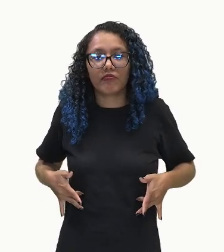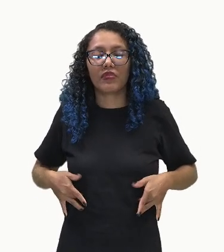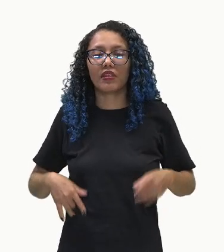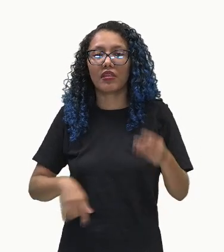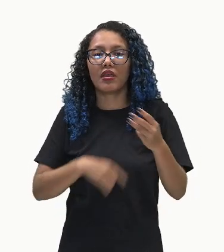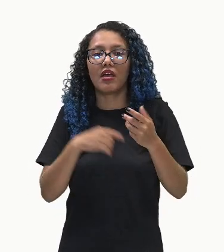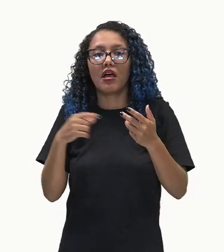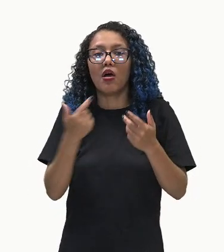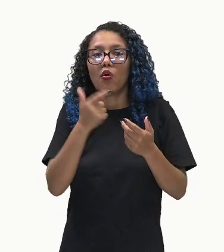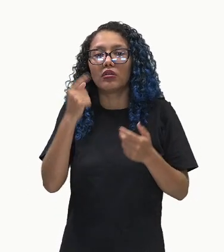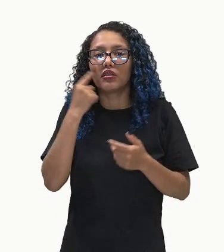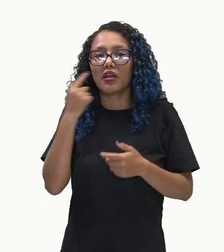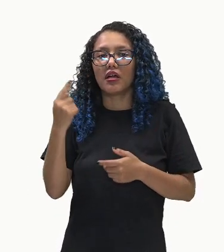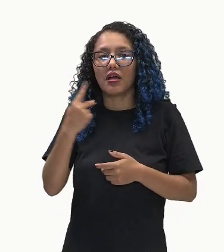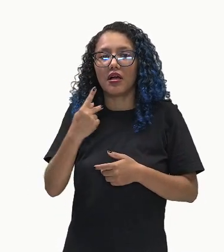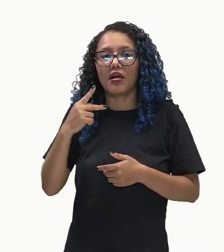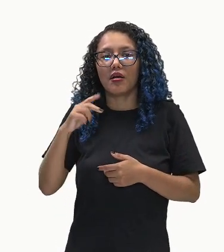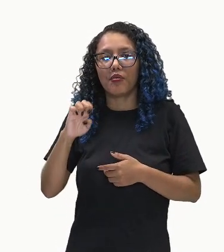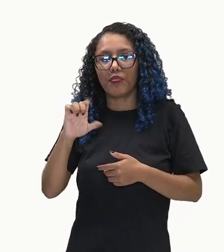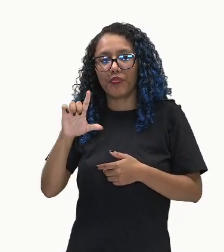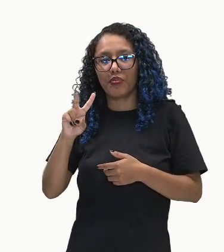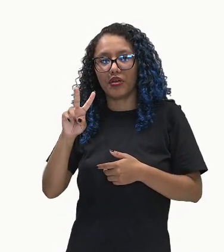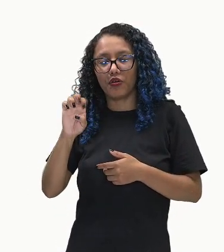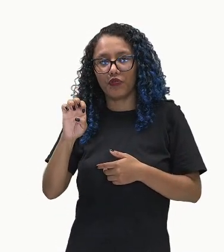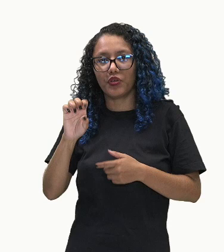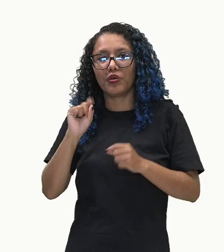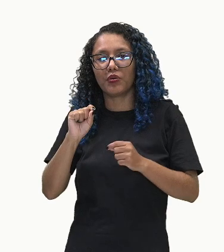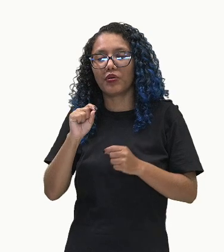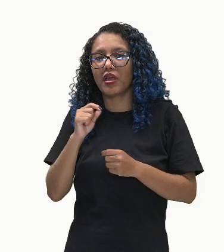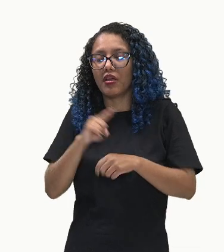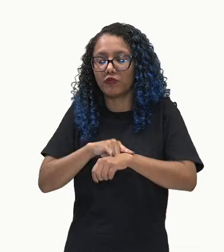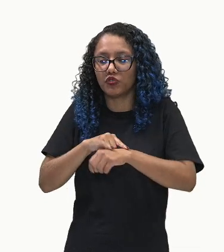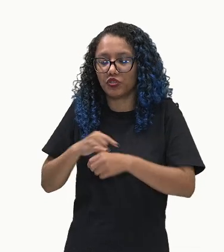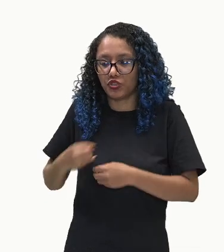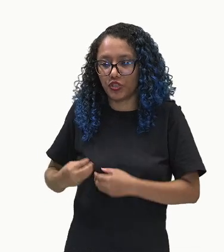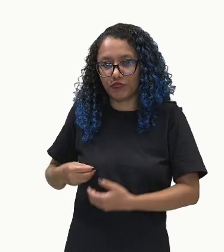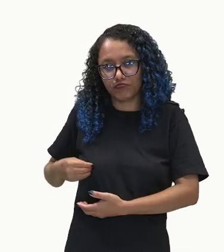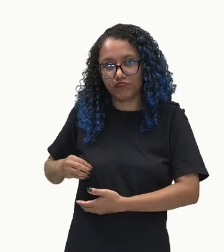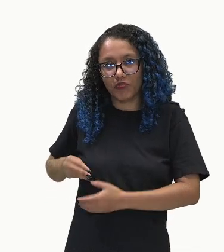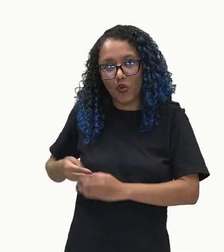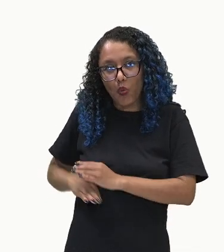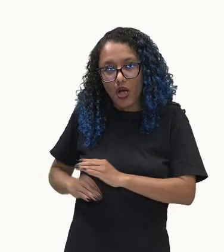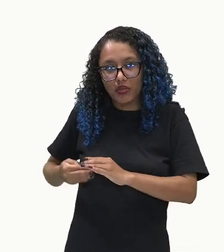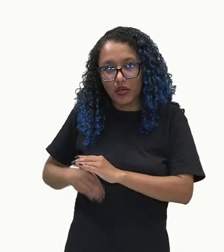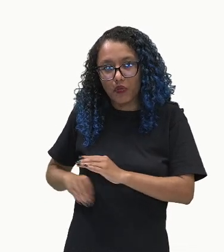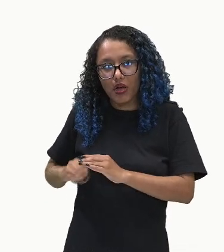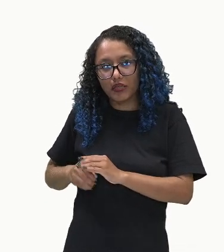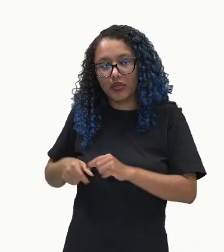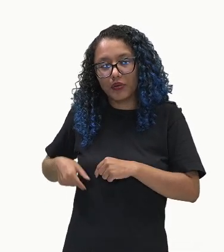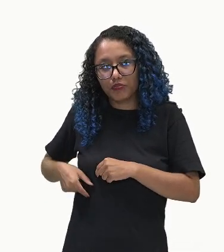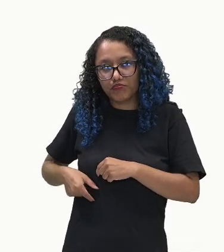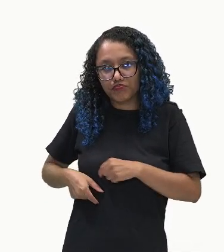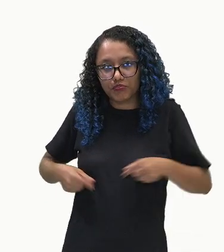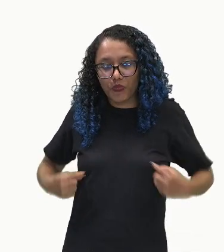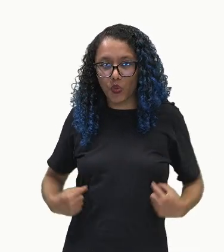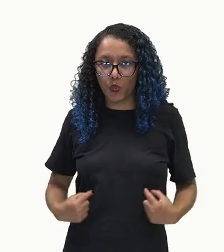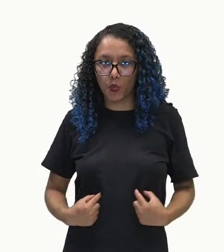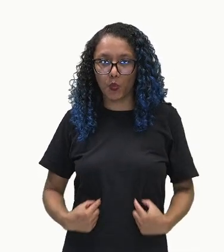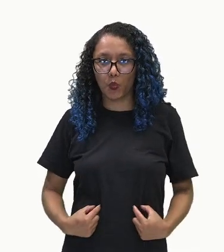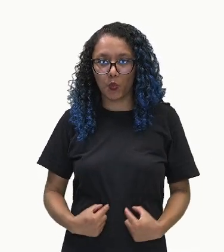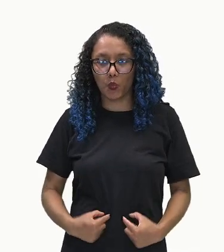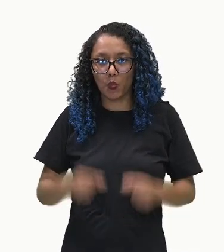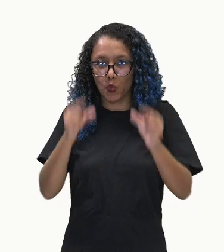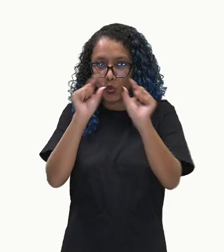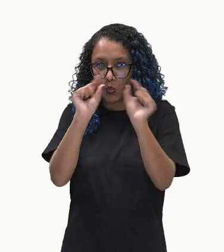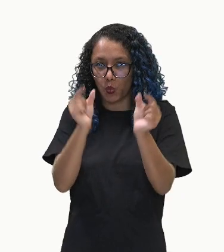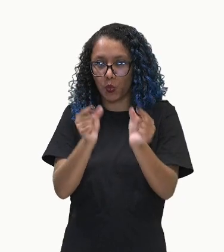vai coletar essa urina formada dos néfrons e enviar para as ureteres, que são aqueles canais